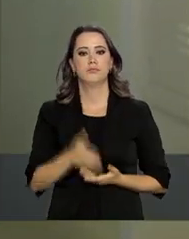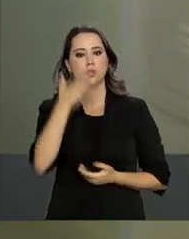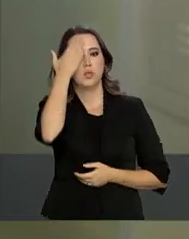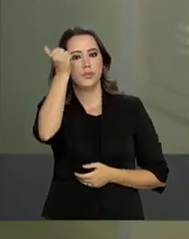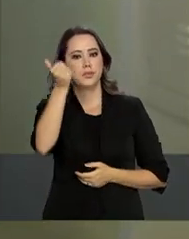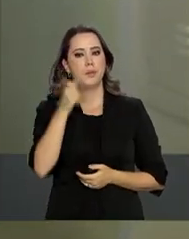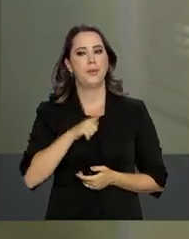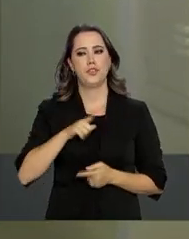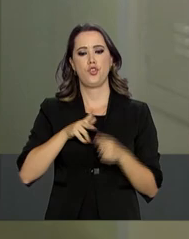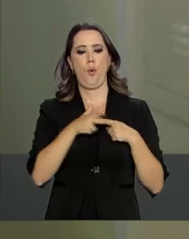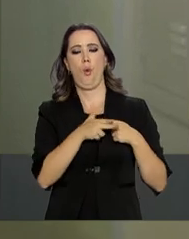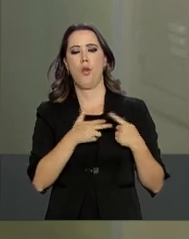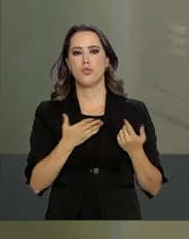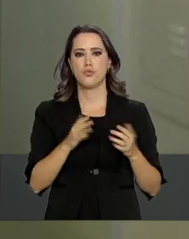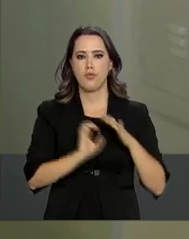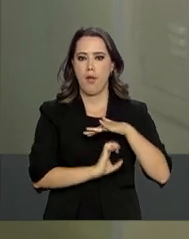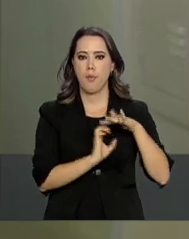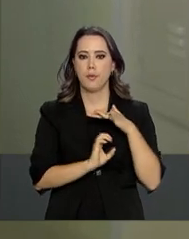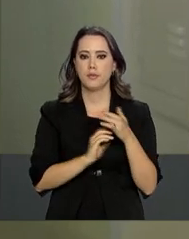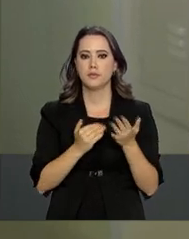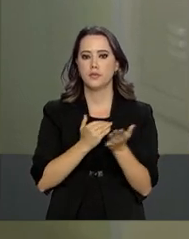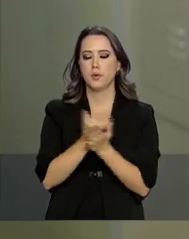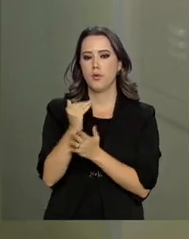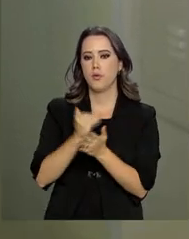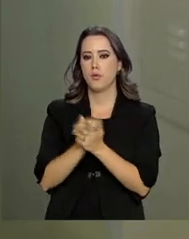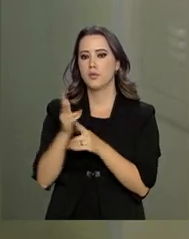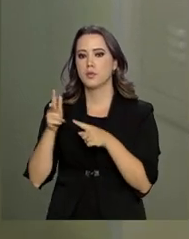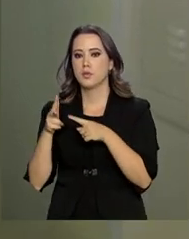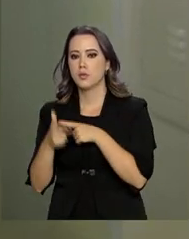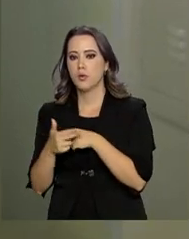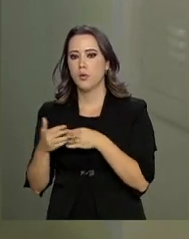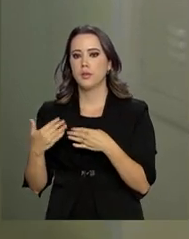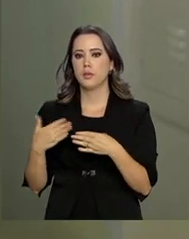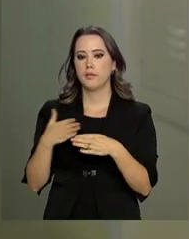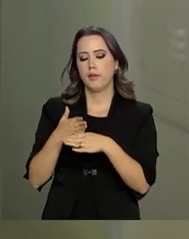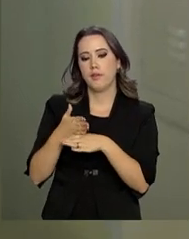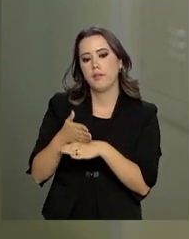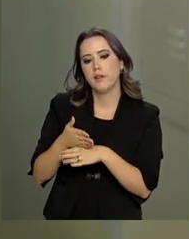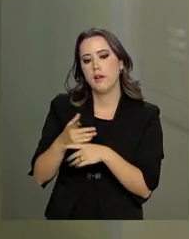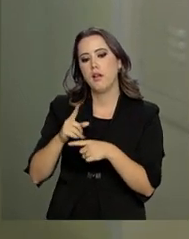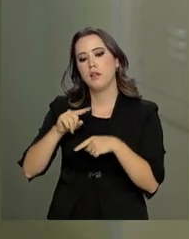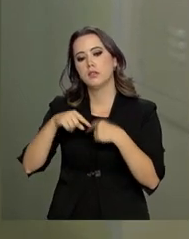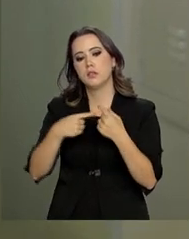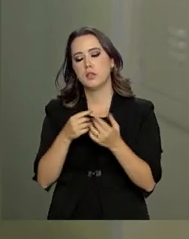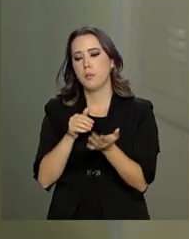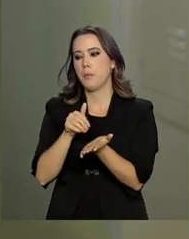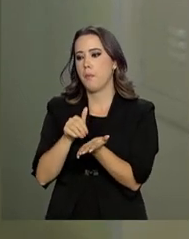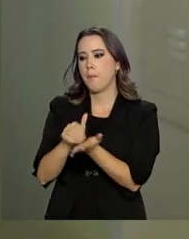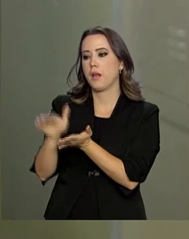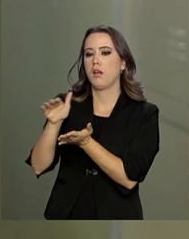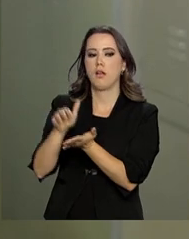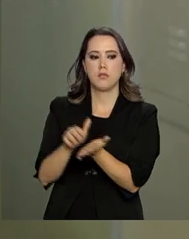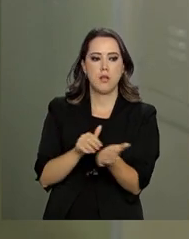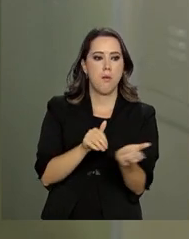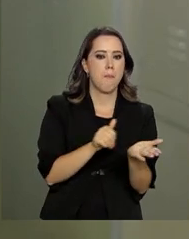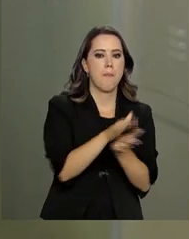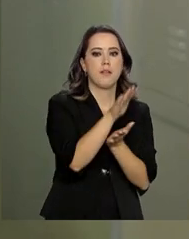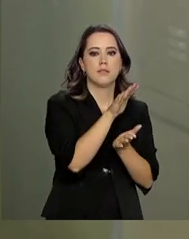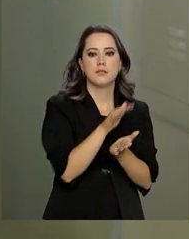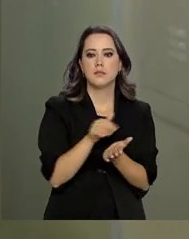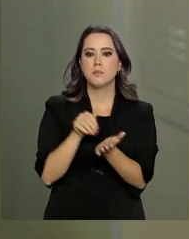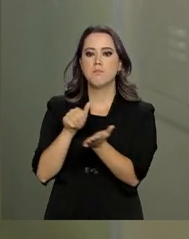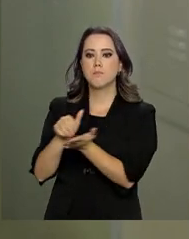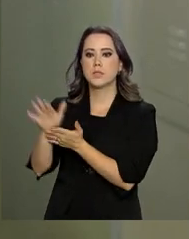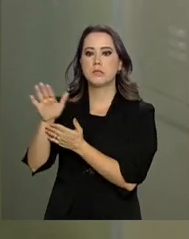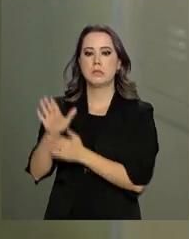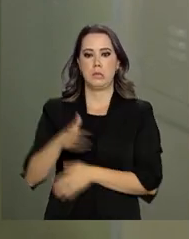de corte então eles começaram na recepção e né foram permitindo aos poucos mas é humanamente